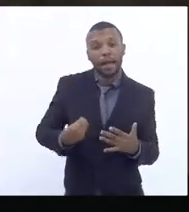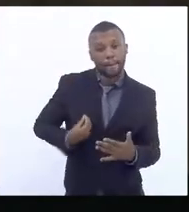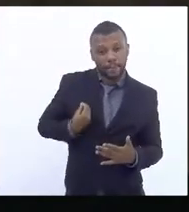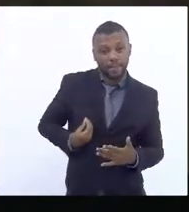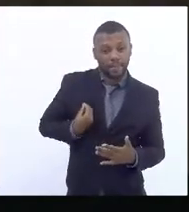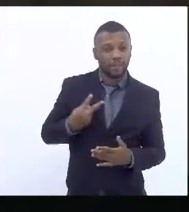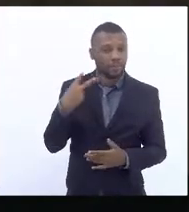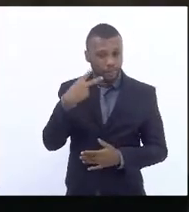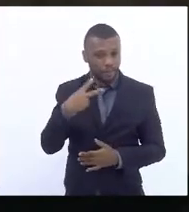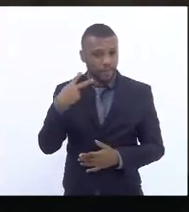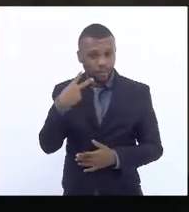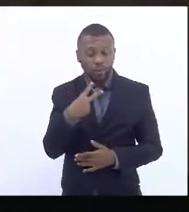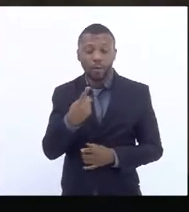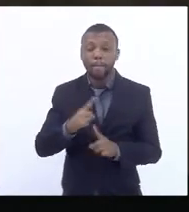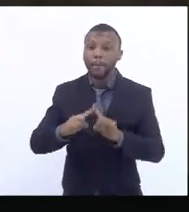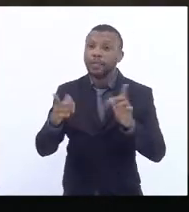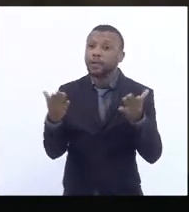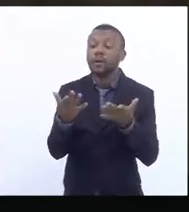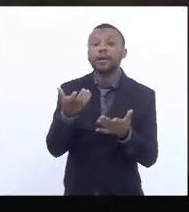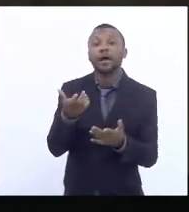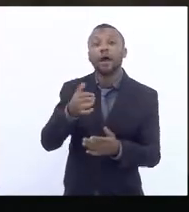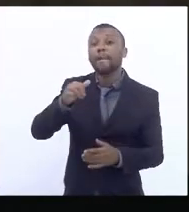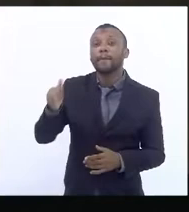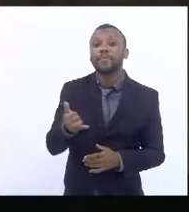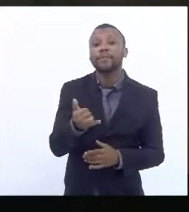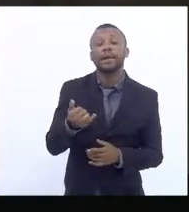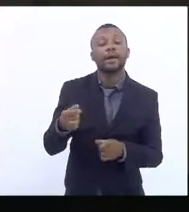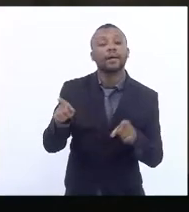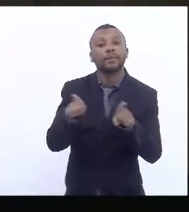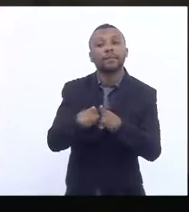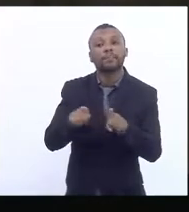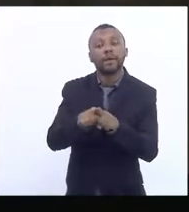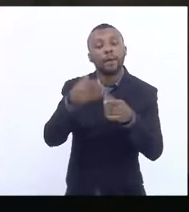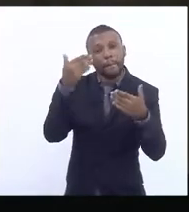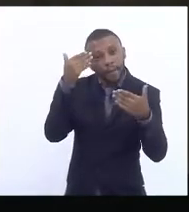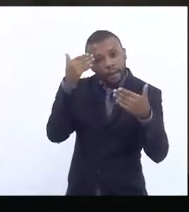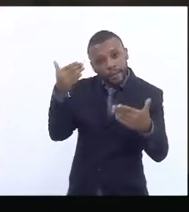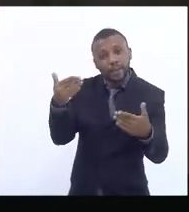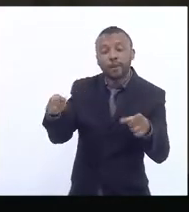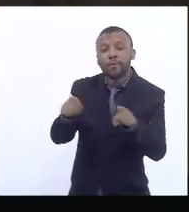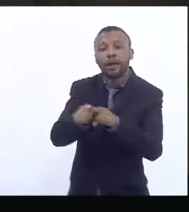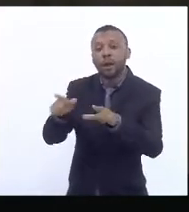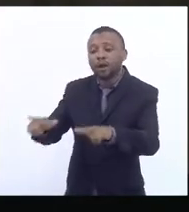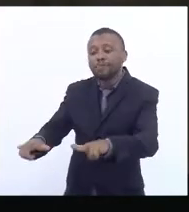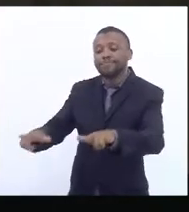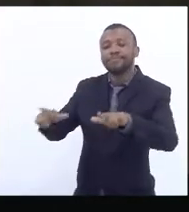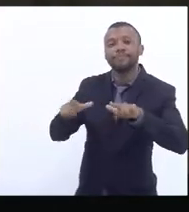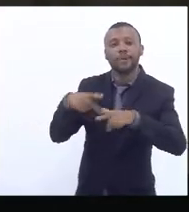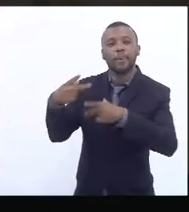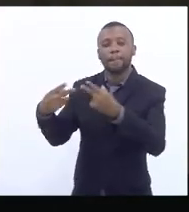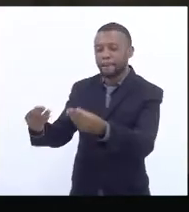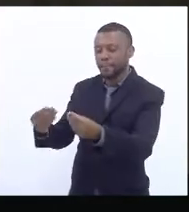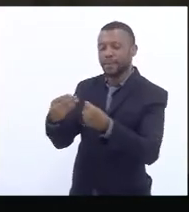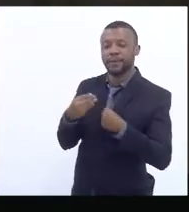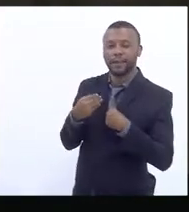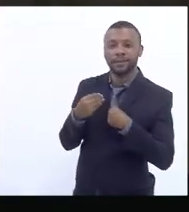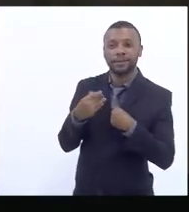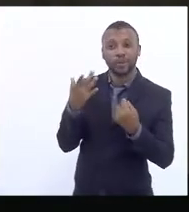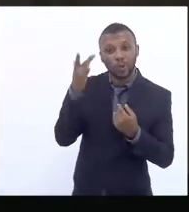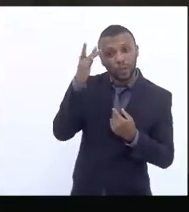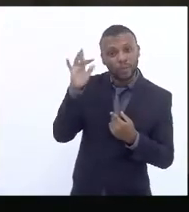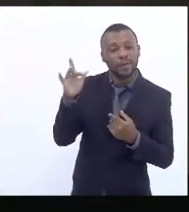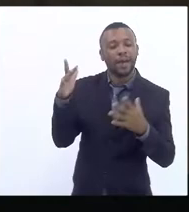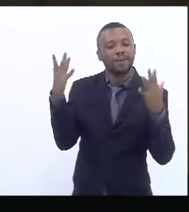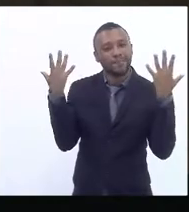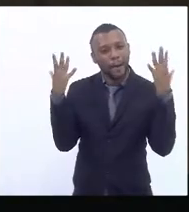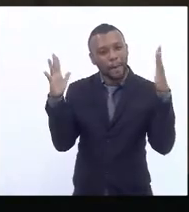da Barra, mas eu agora faço uso da palavra para agradecer, porque eu acabei de receber um presente que eu não sabia, que é uma moção